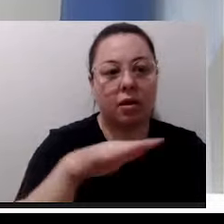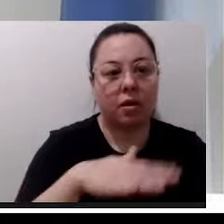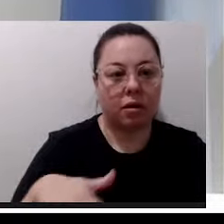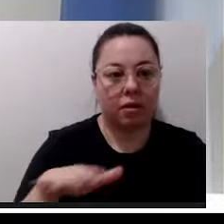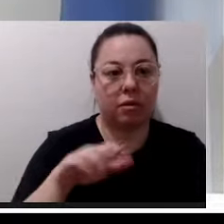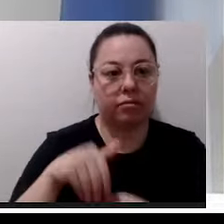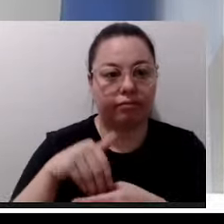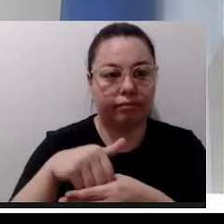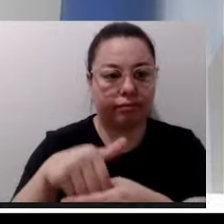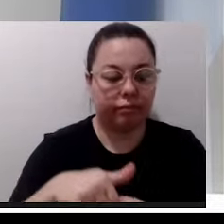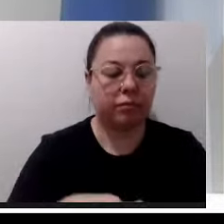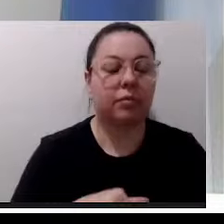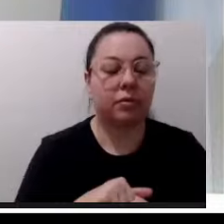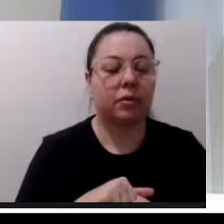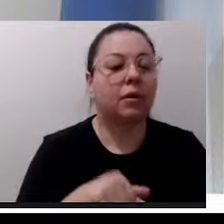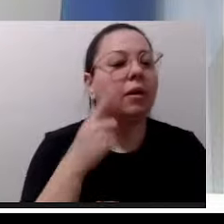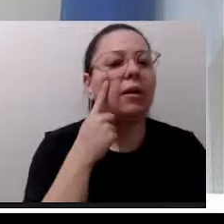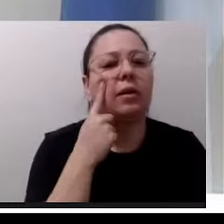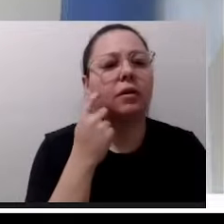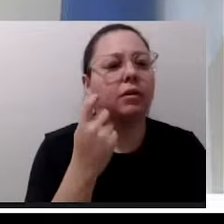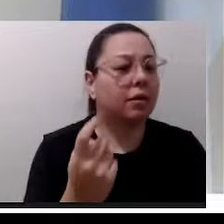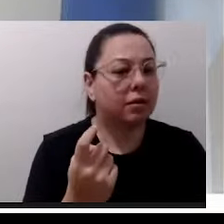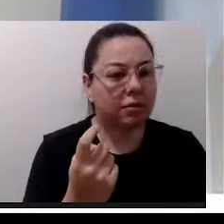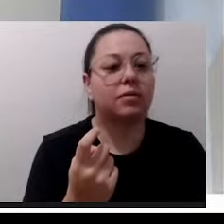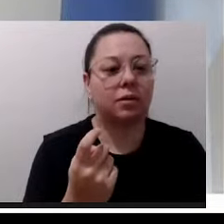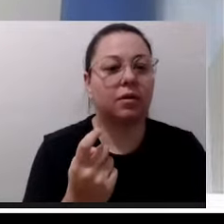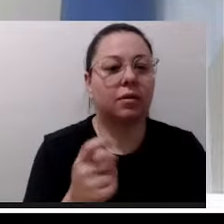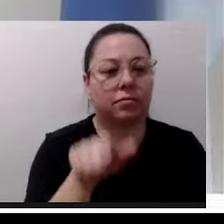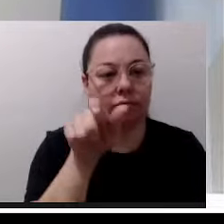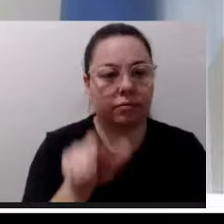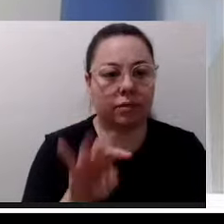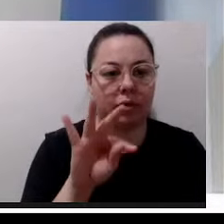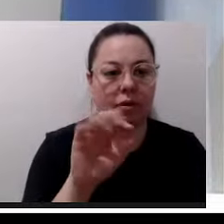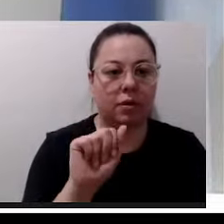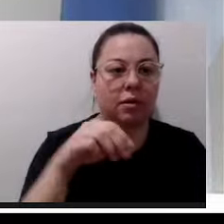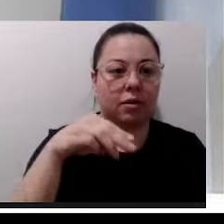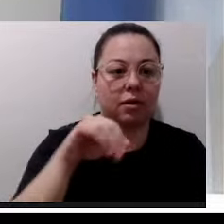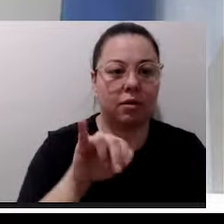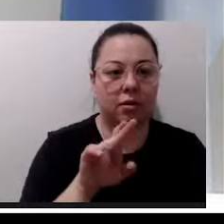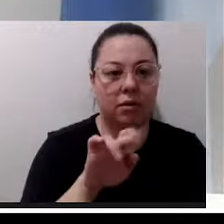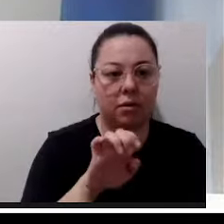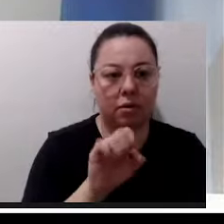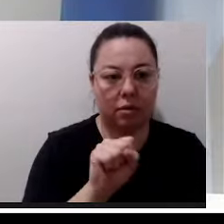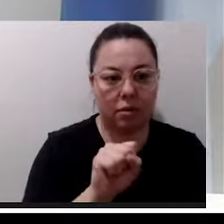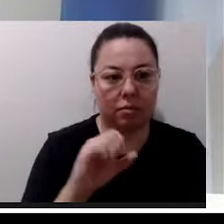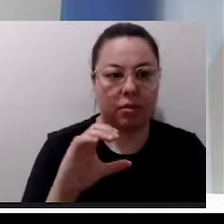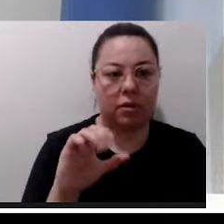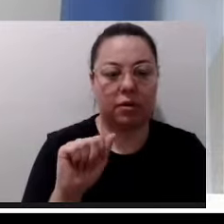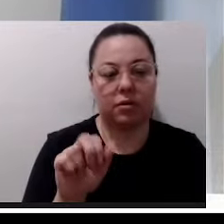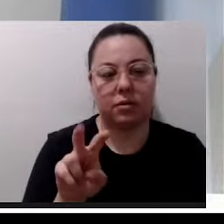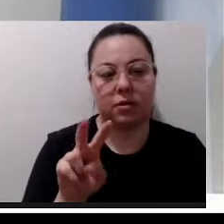Cabrobó. Interessado, Tamires Cavalcante de Menezes Ribeiro.